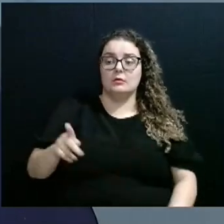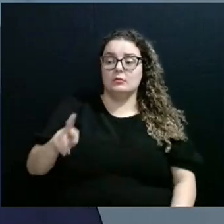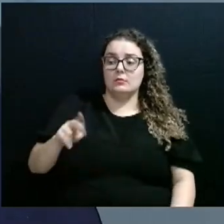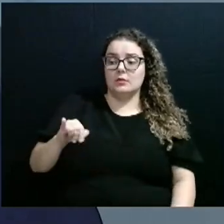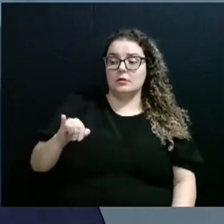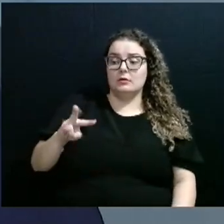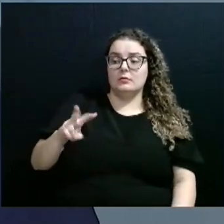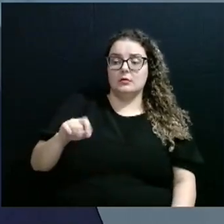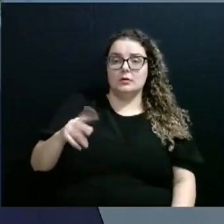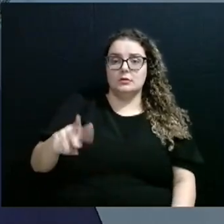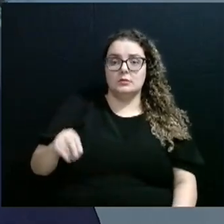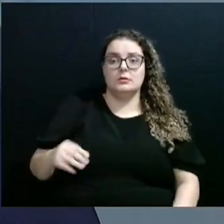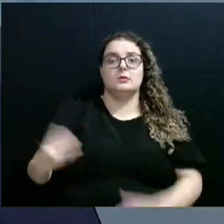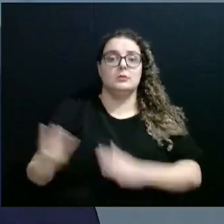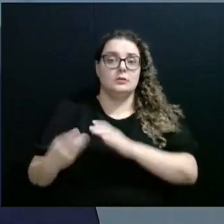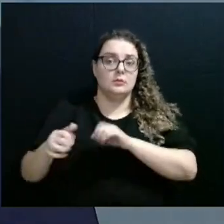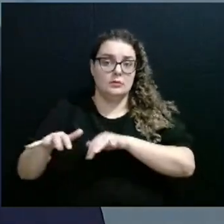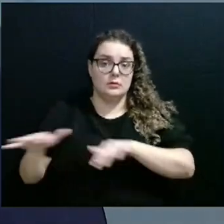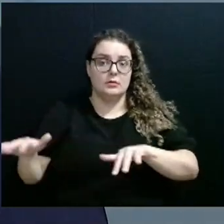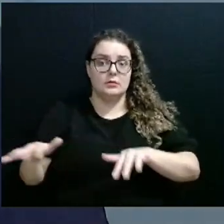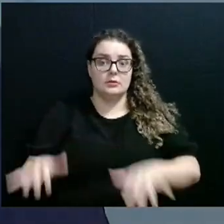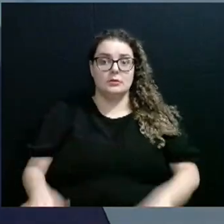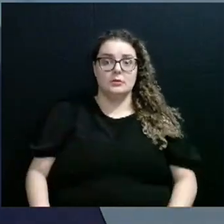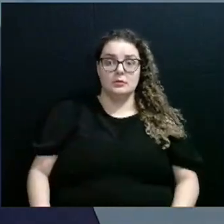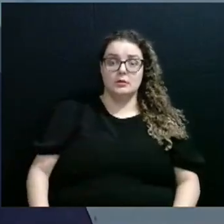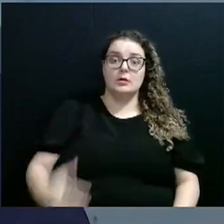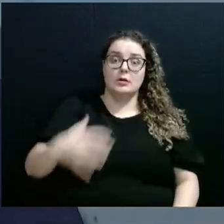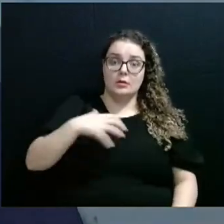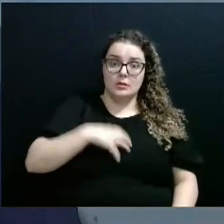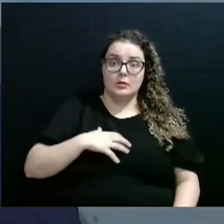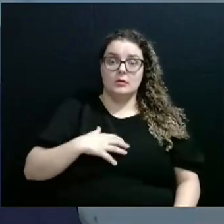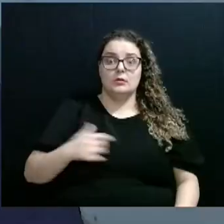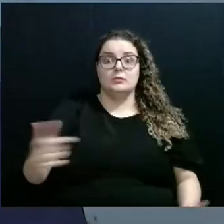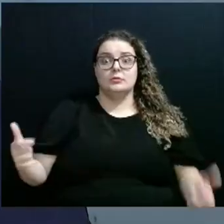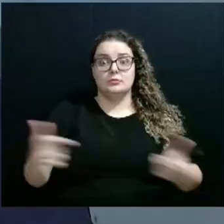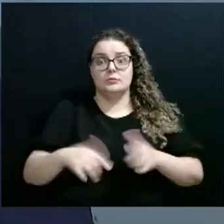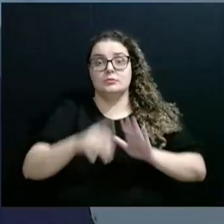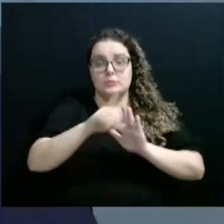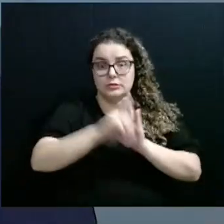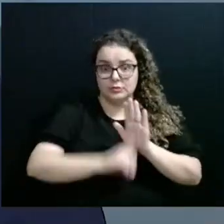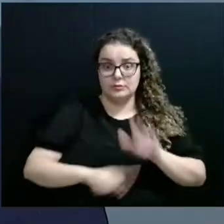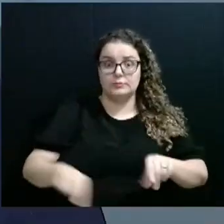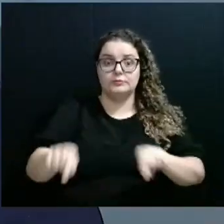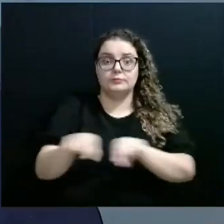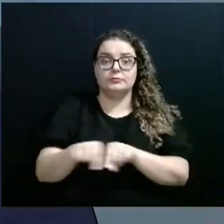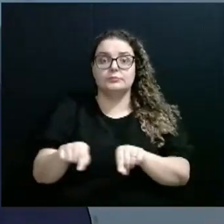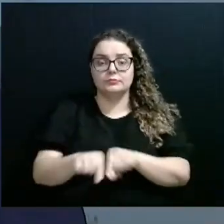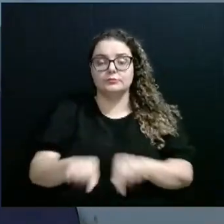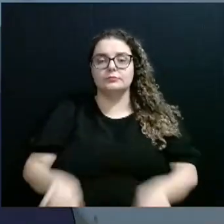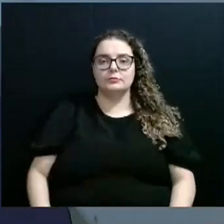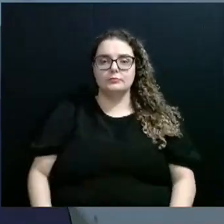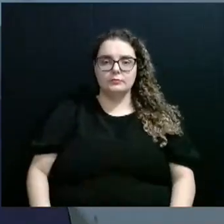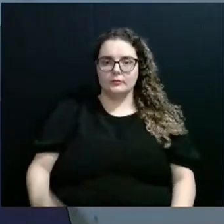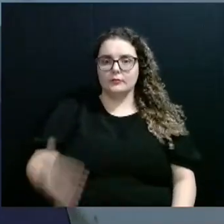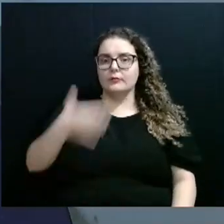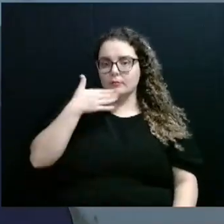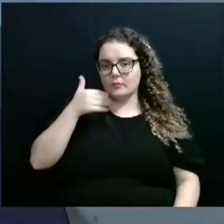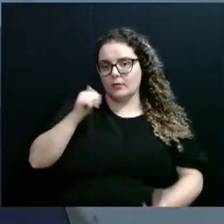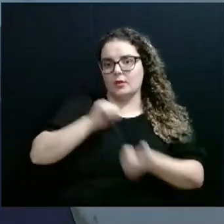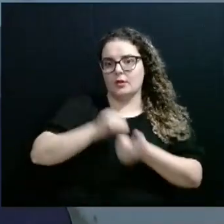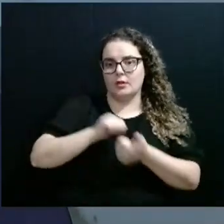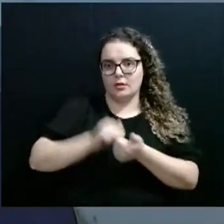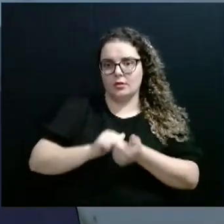A terceirização é uma forma de rebaixar direitos e também de melhorar a qualidade do